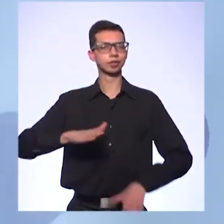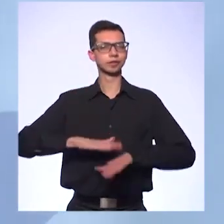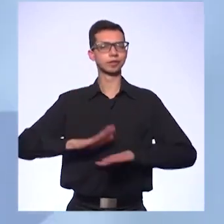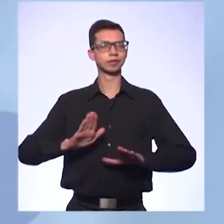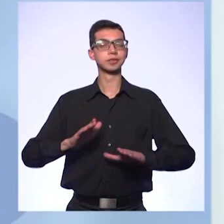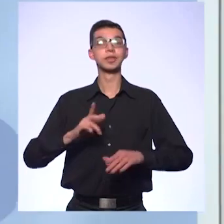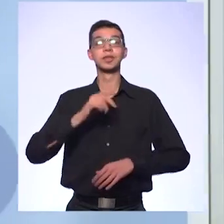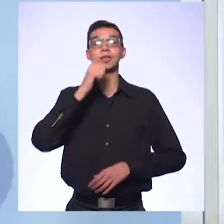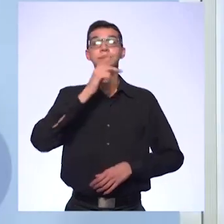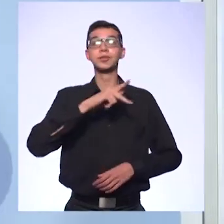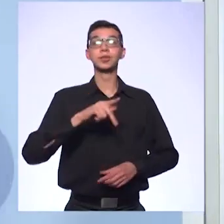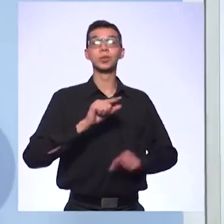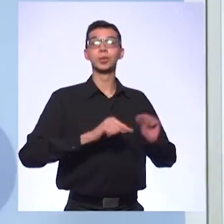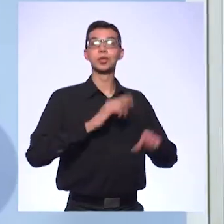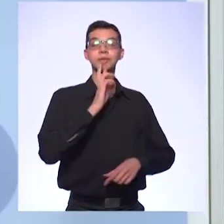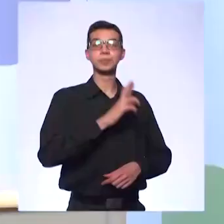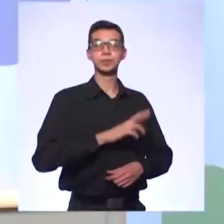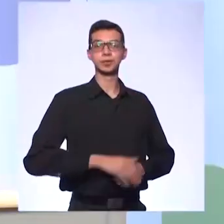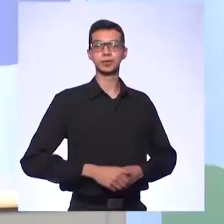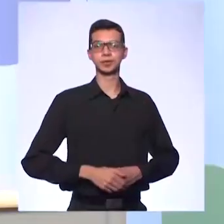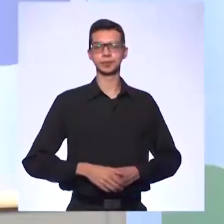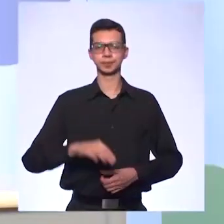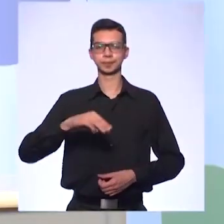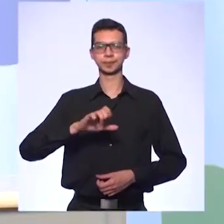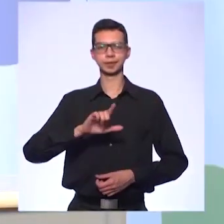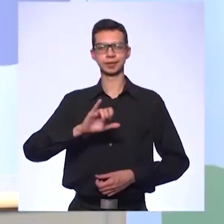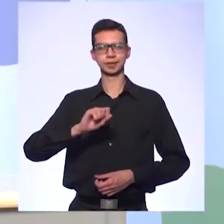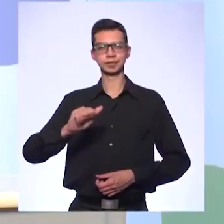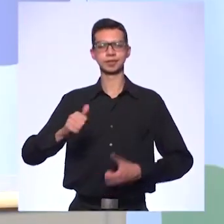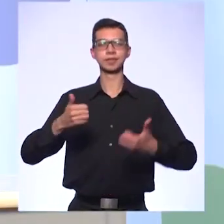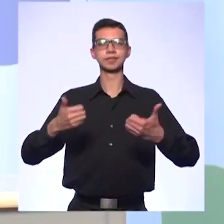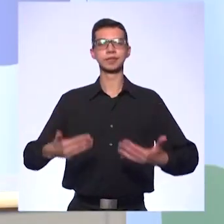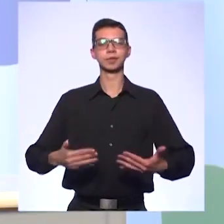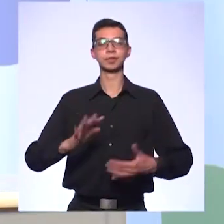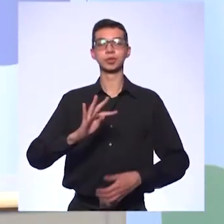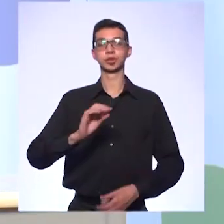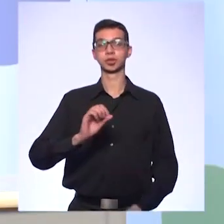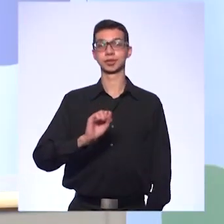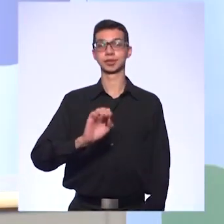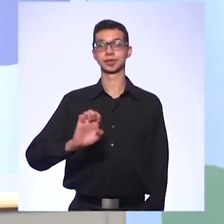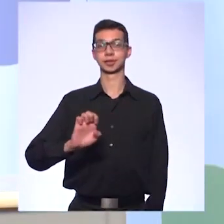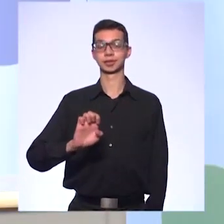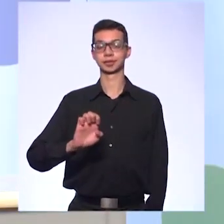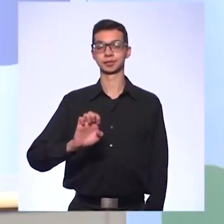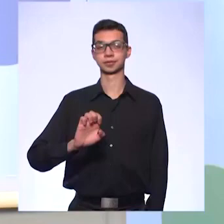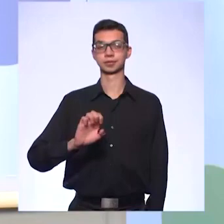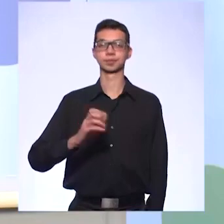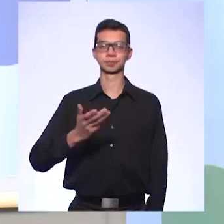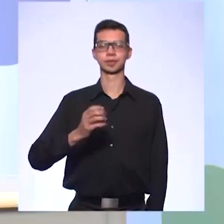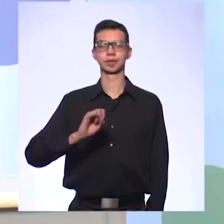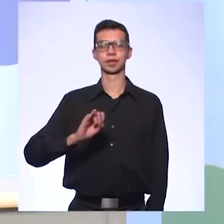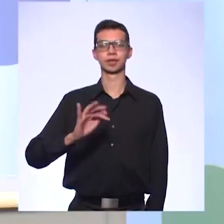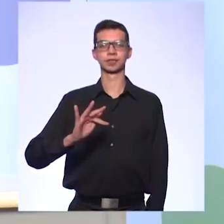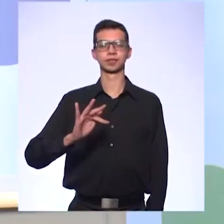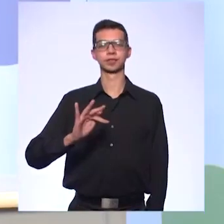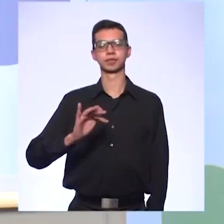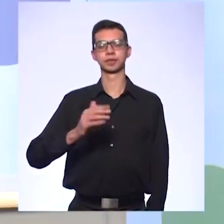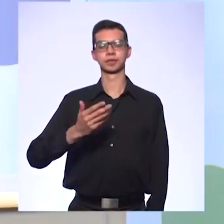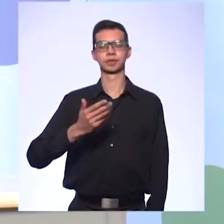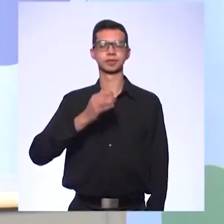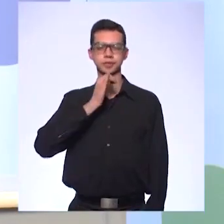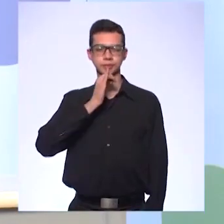que eles estão respondendo? A Melissa respondeu, to see if it works or not. Para saber se